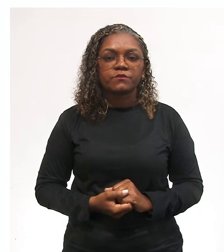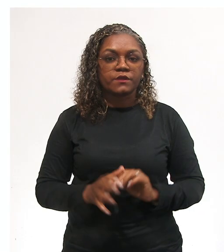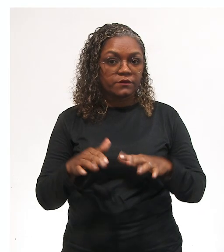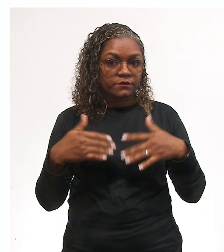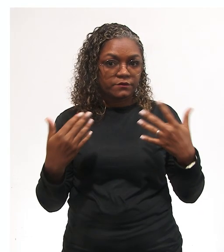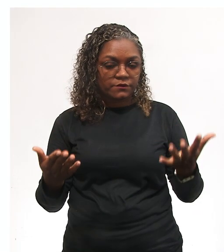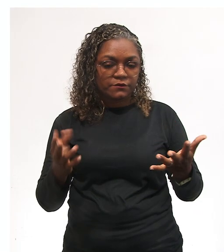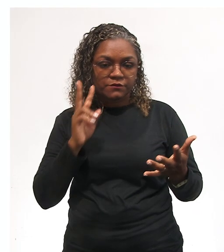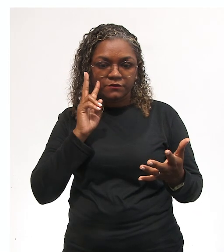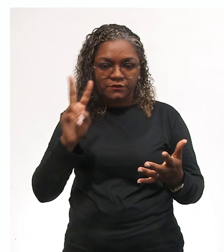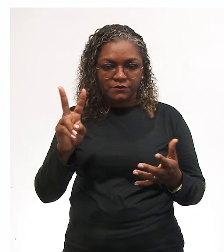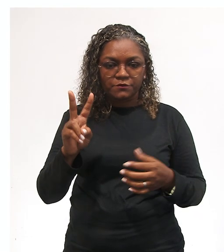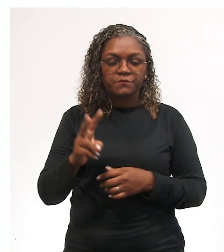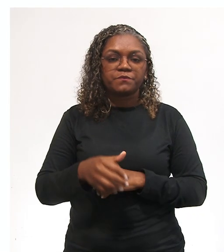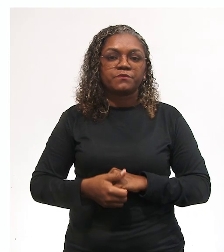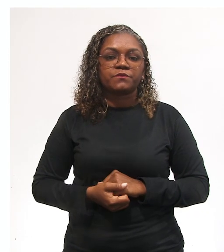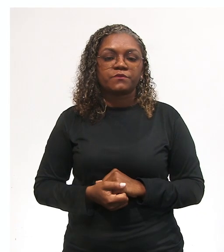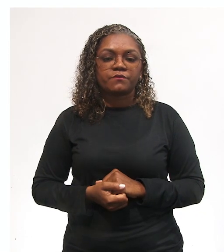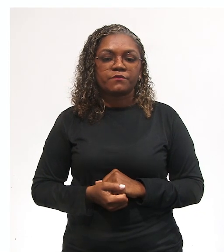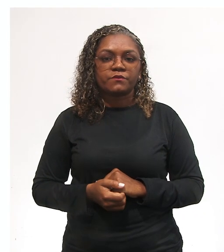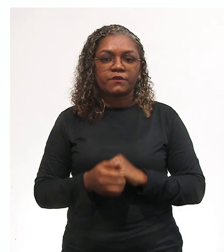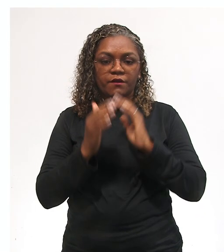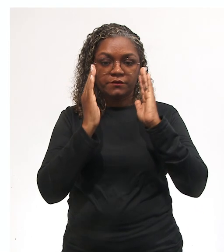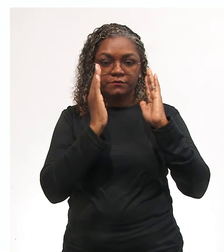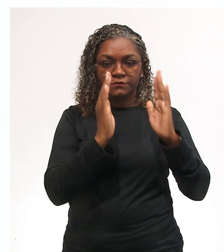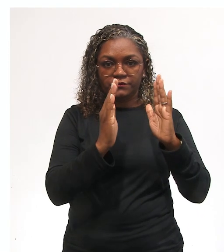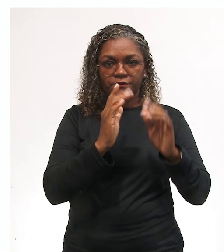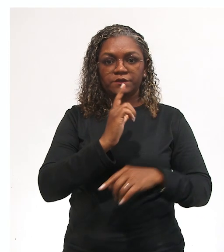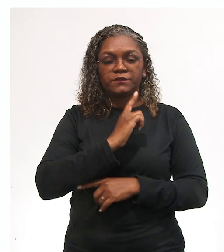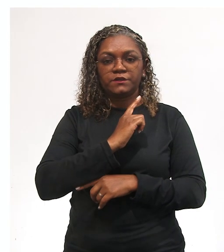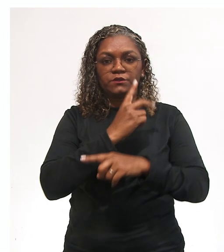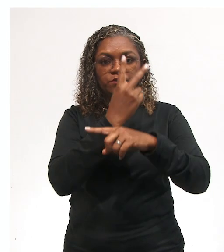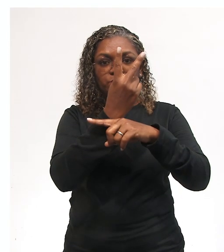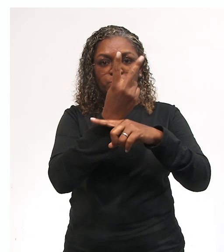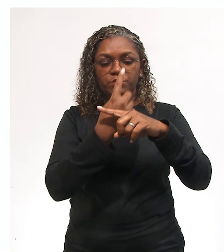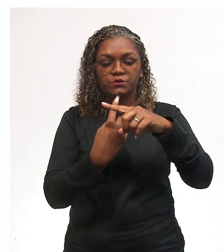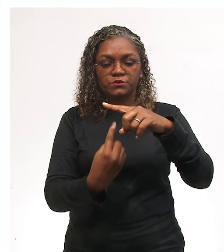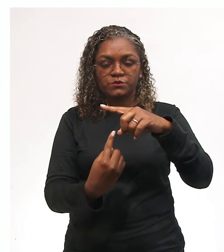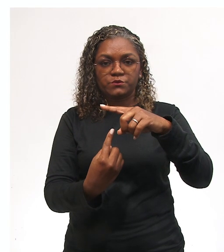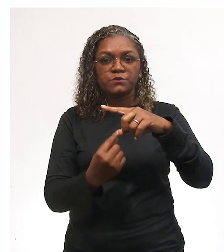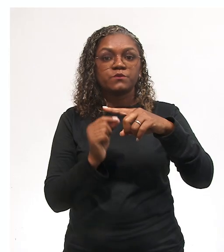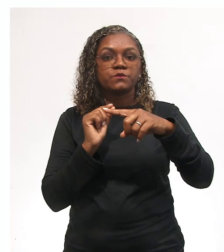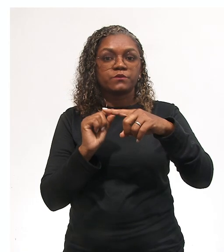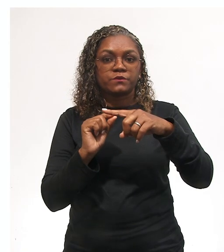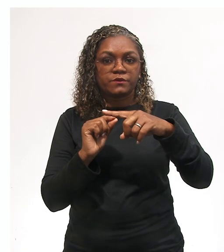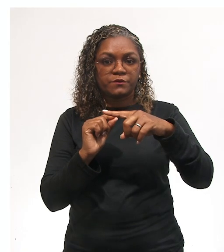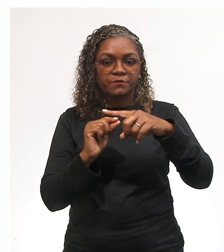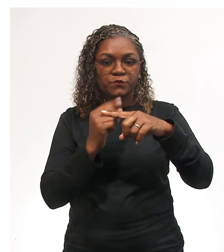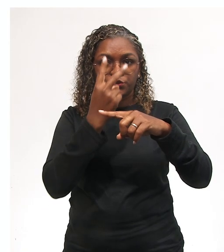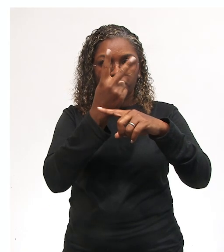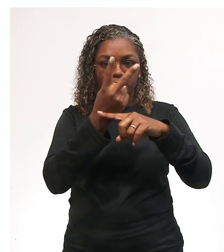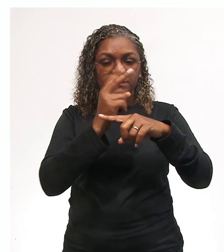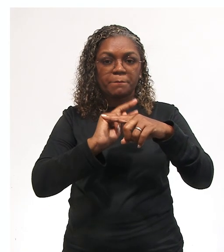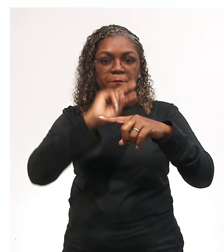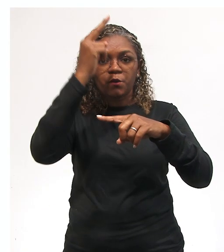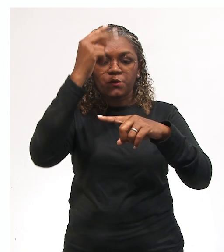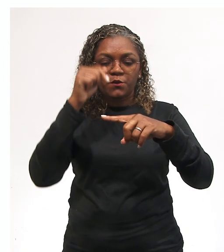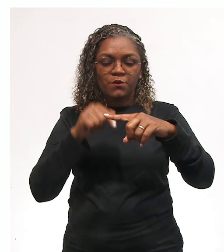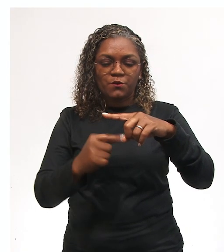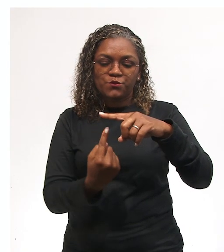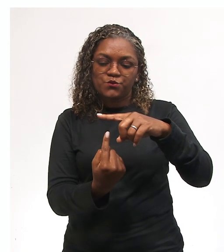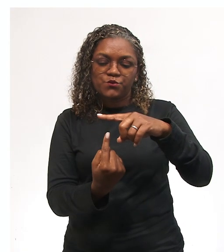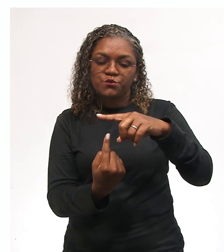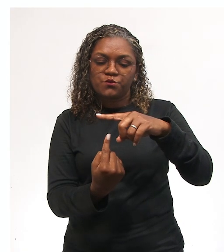Então, temos aqui no numerador, na primeira razão, o numerador sendo 2 sobre 1, em que o numerador é o dobro do denominador, e